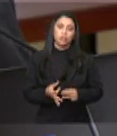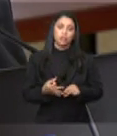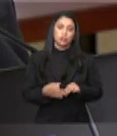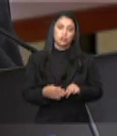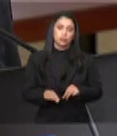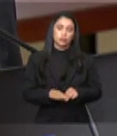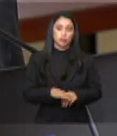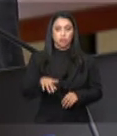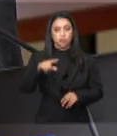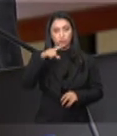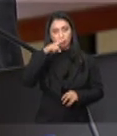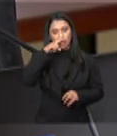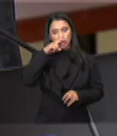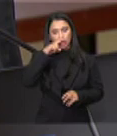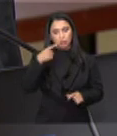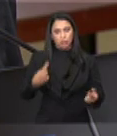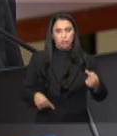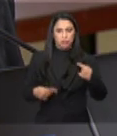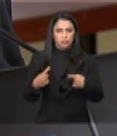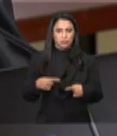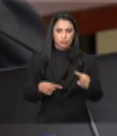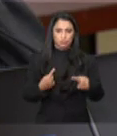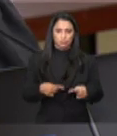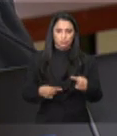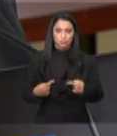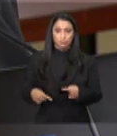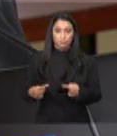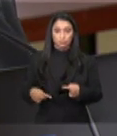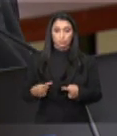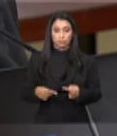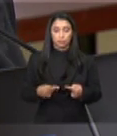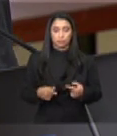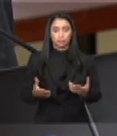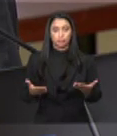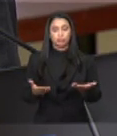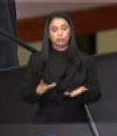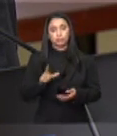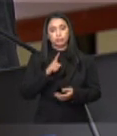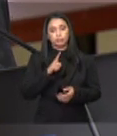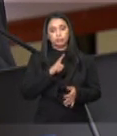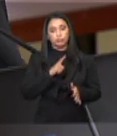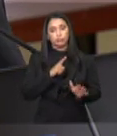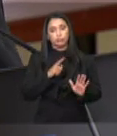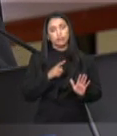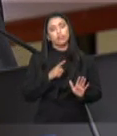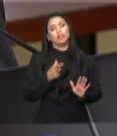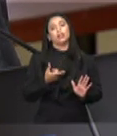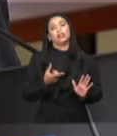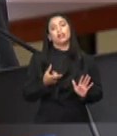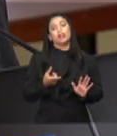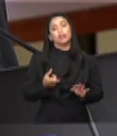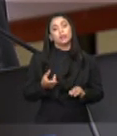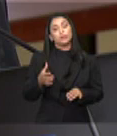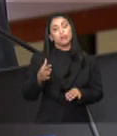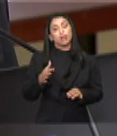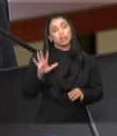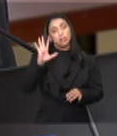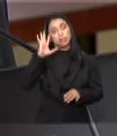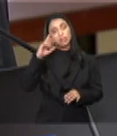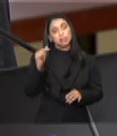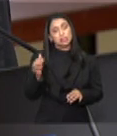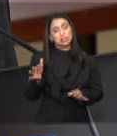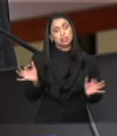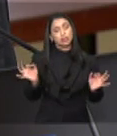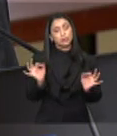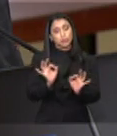aqui foram discutidos. STF fixa tese para orientar instâncias do judiciário em decisões sobre o